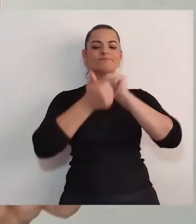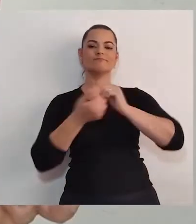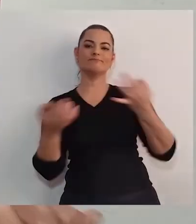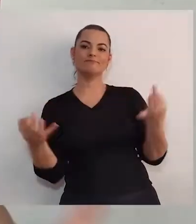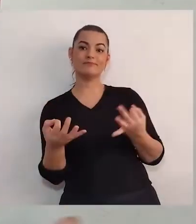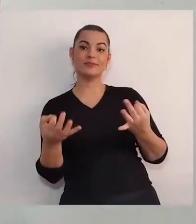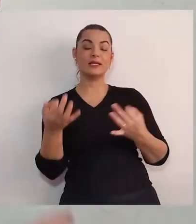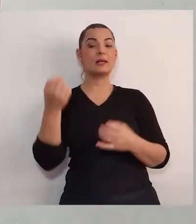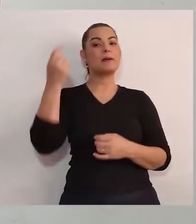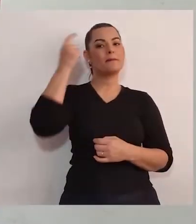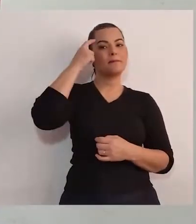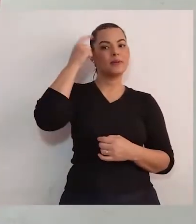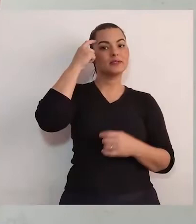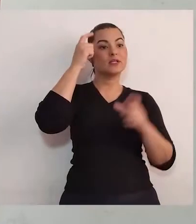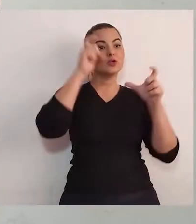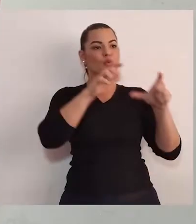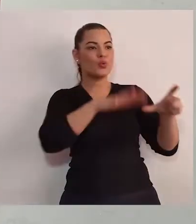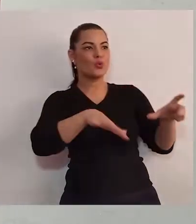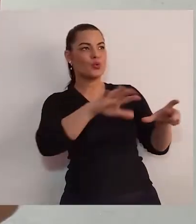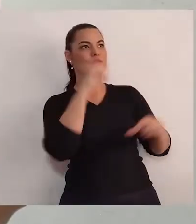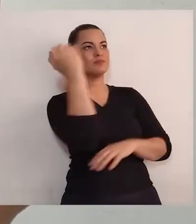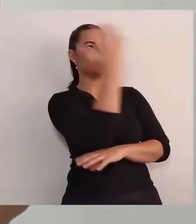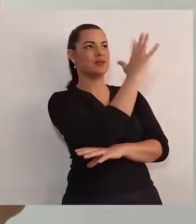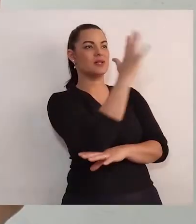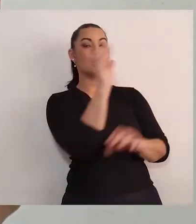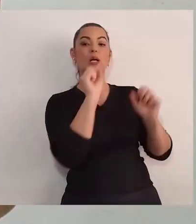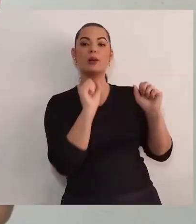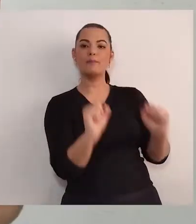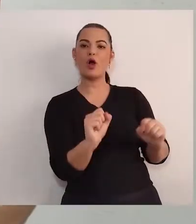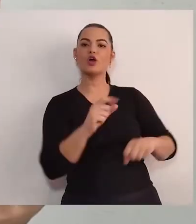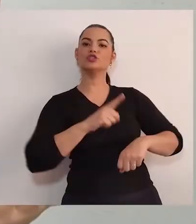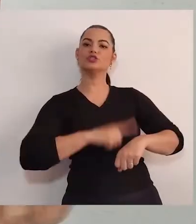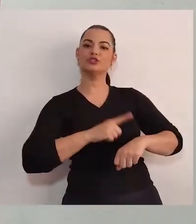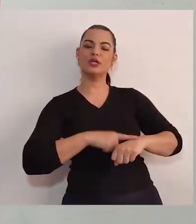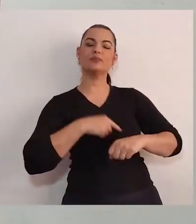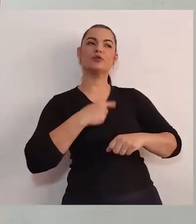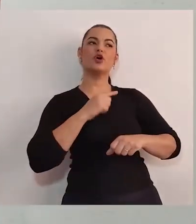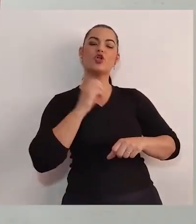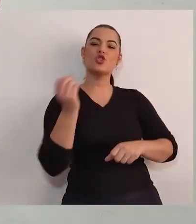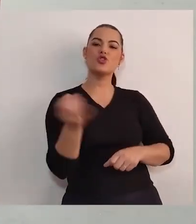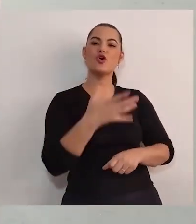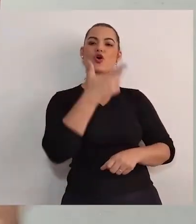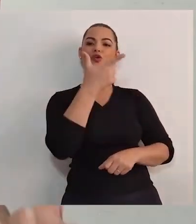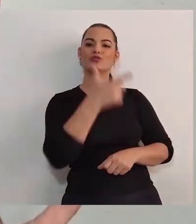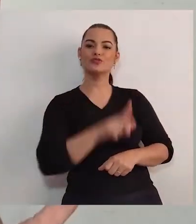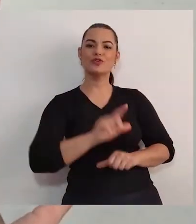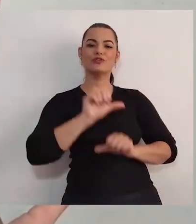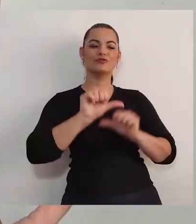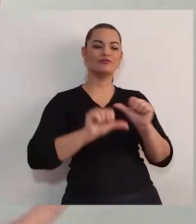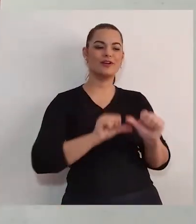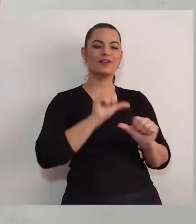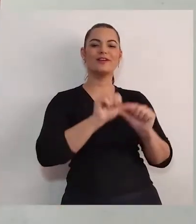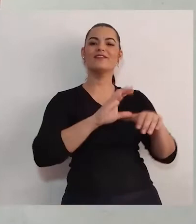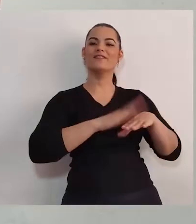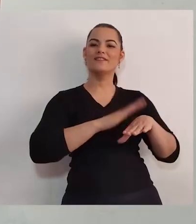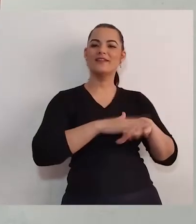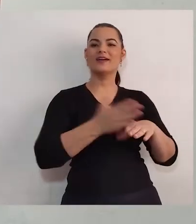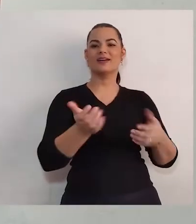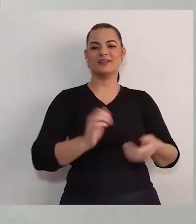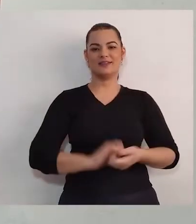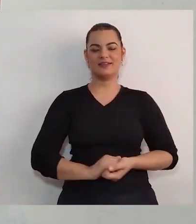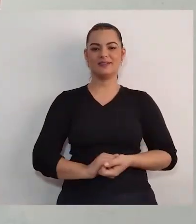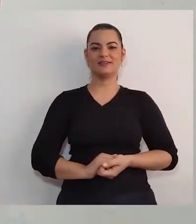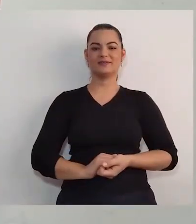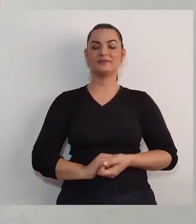tenha tempo para se recuperar, para se renovar naqueles recursos onde a renovação ela